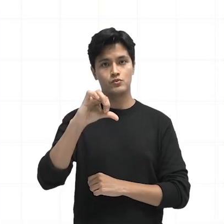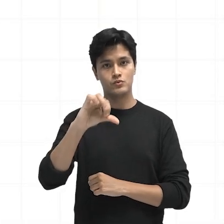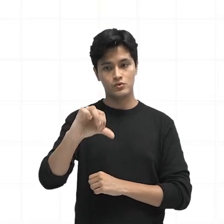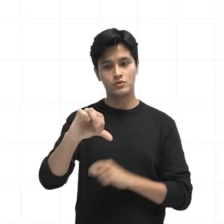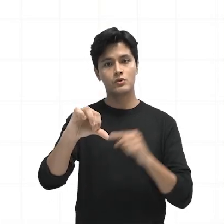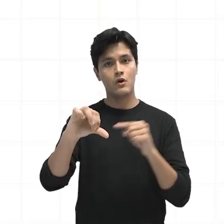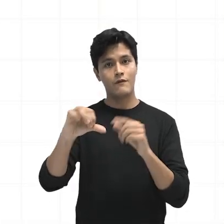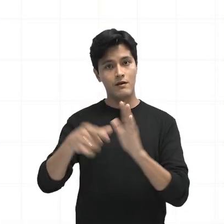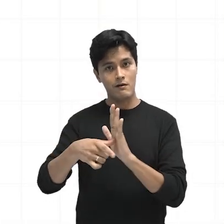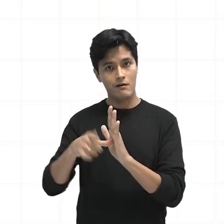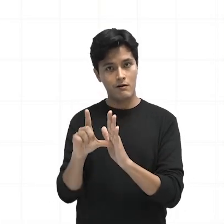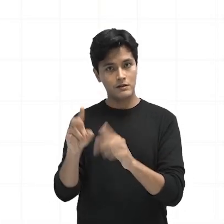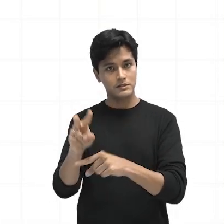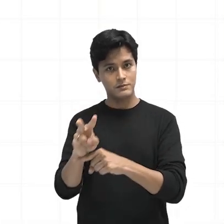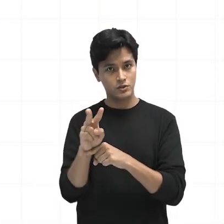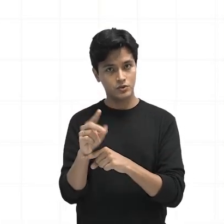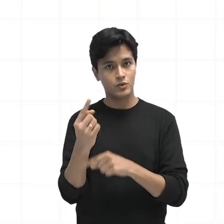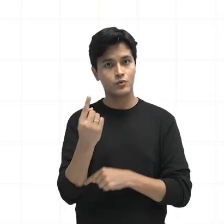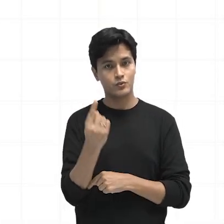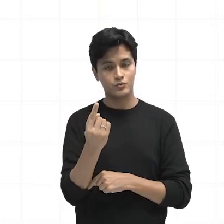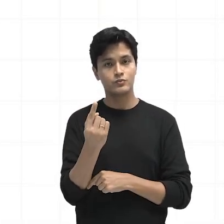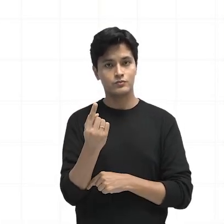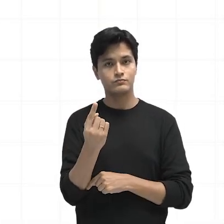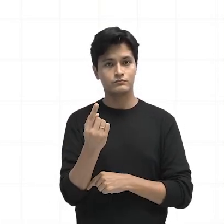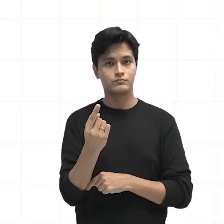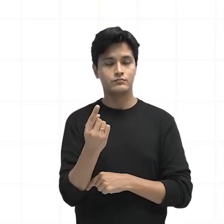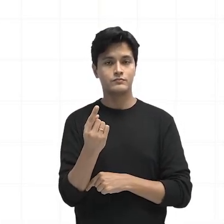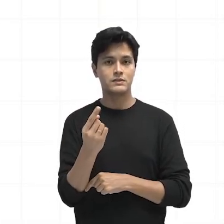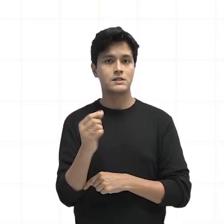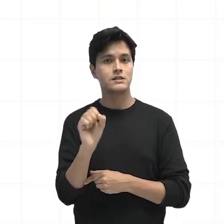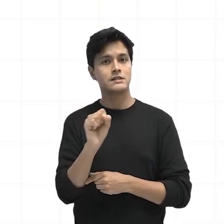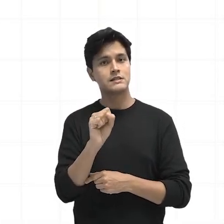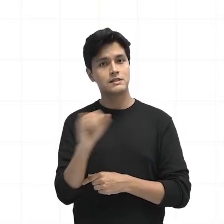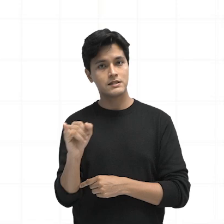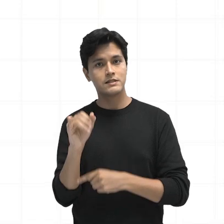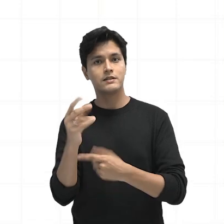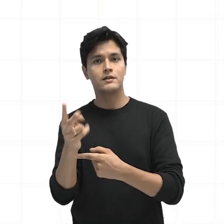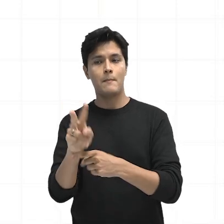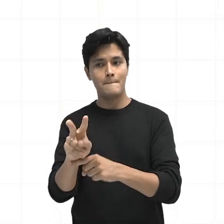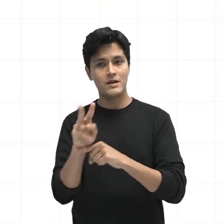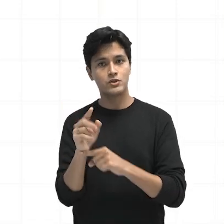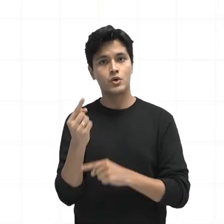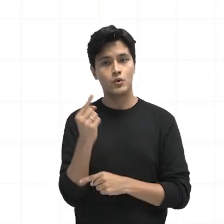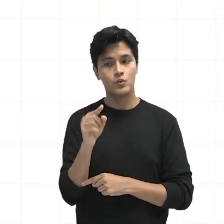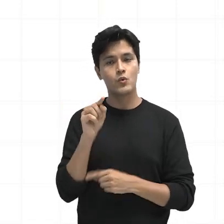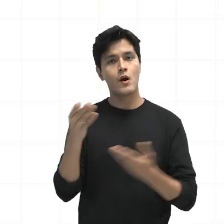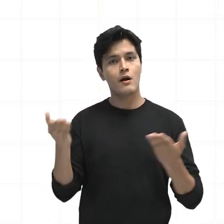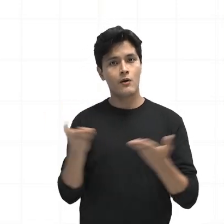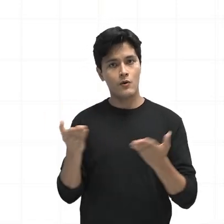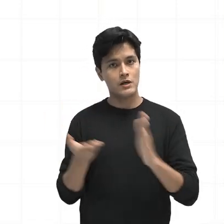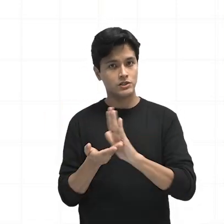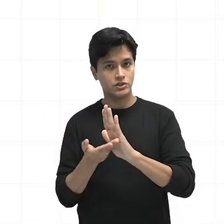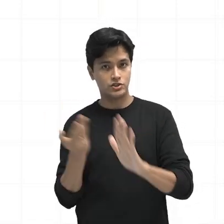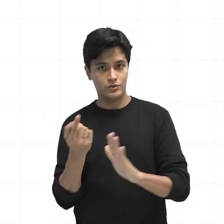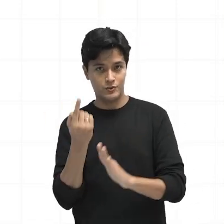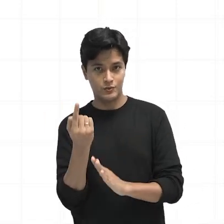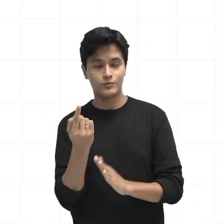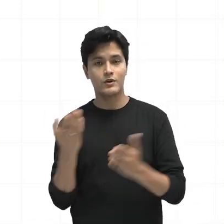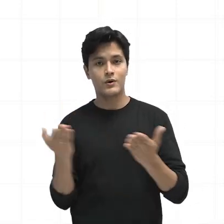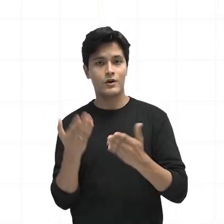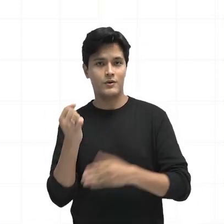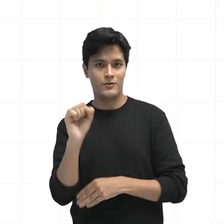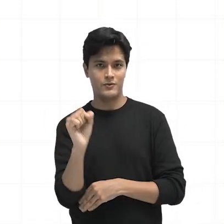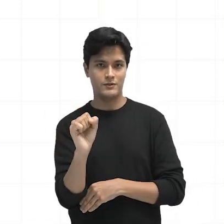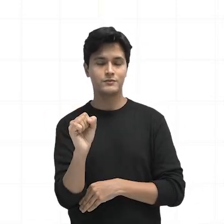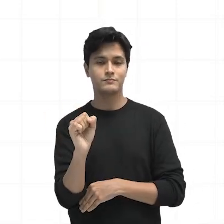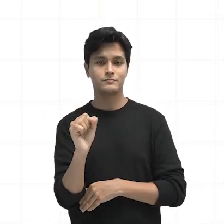emprestou 1, passou a ser igual a 8. Vou até escrever aqui para você não confundir, tá bom? Vamos lá aqui, ó. Aqui ficou 14. Aqui o